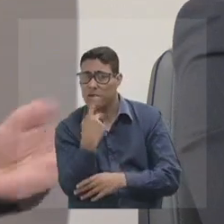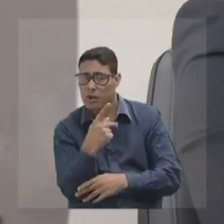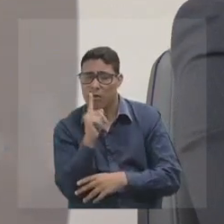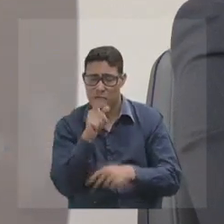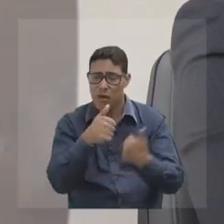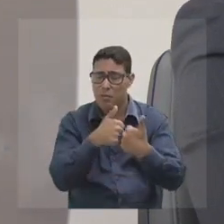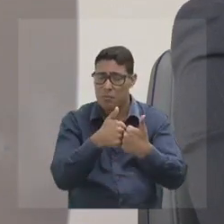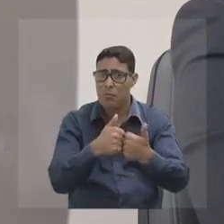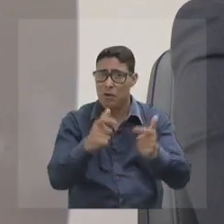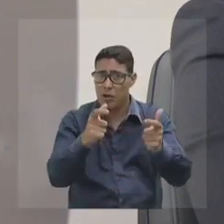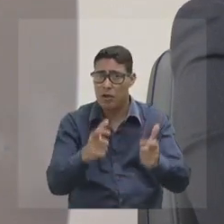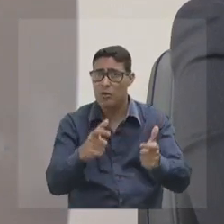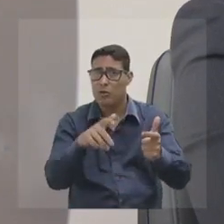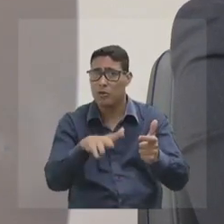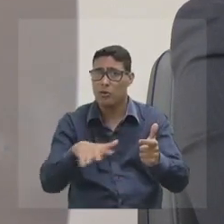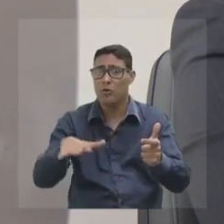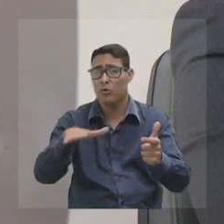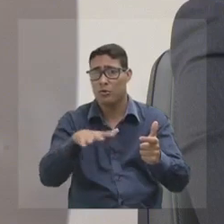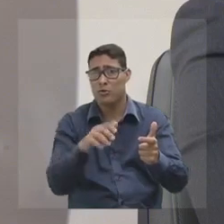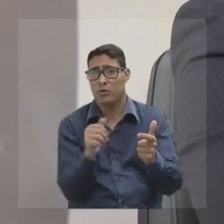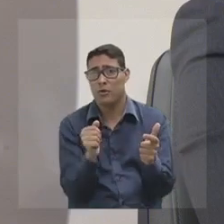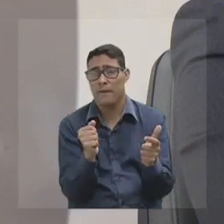é não é